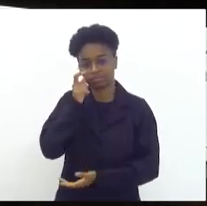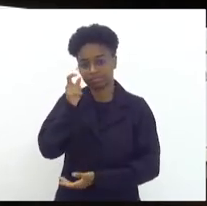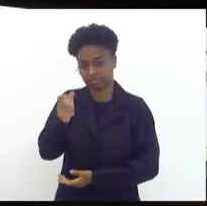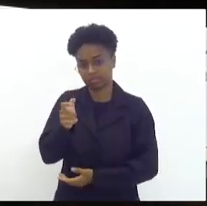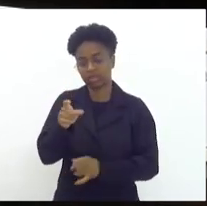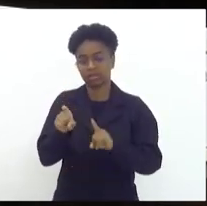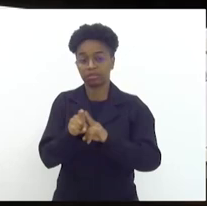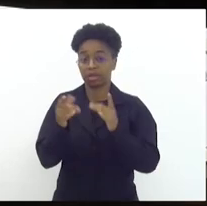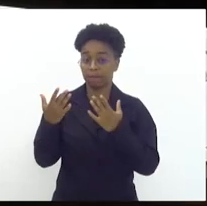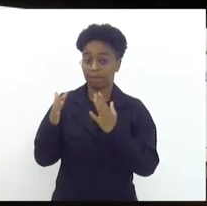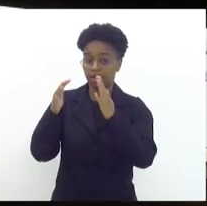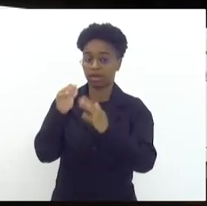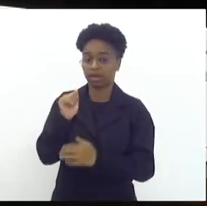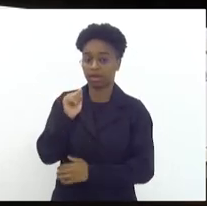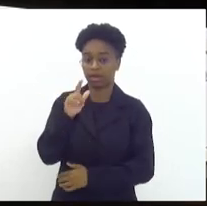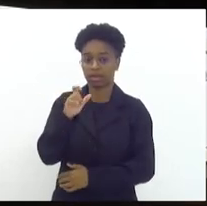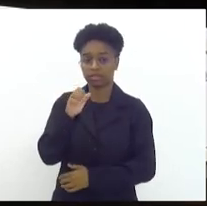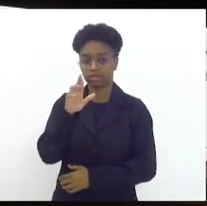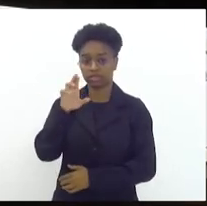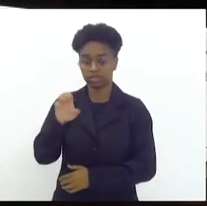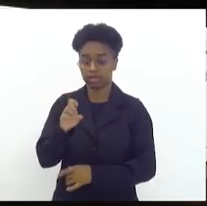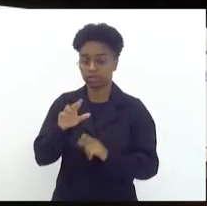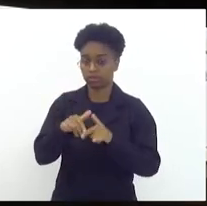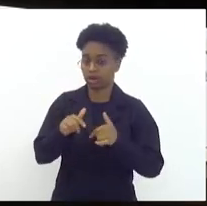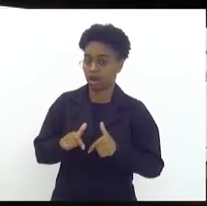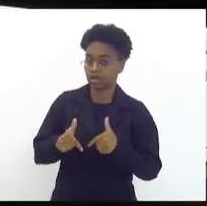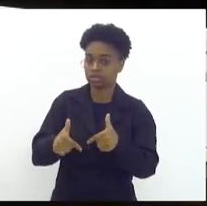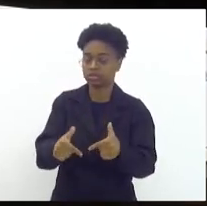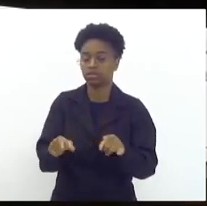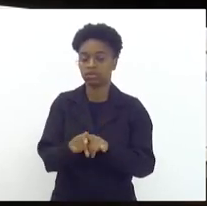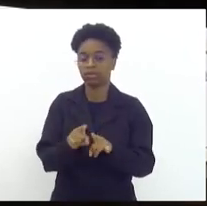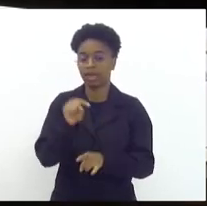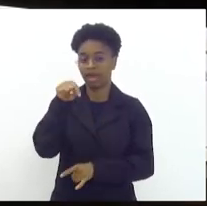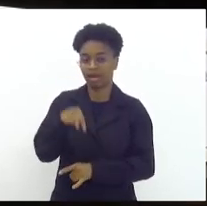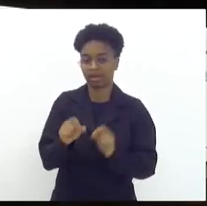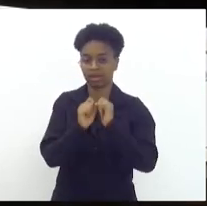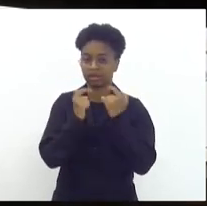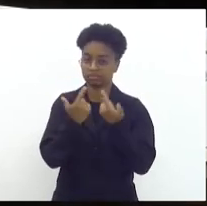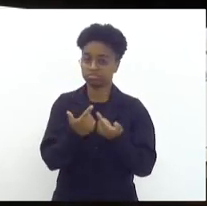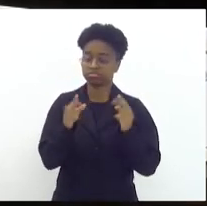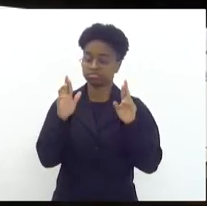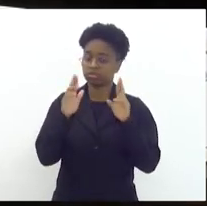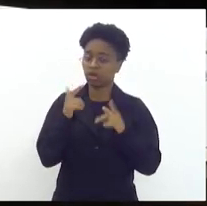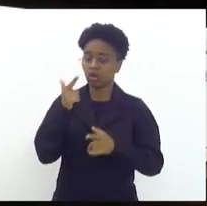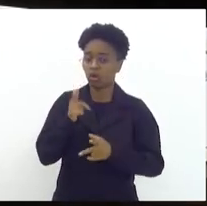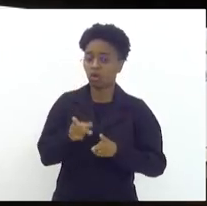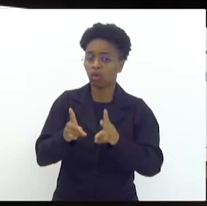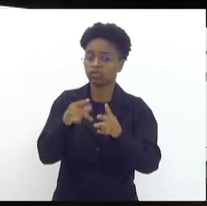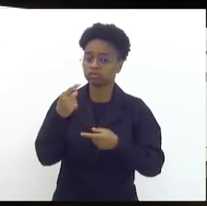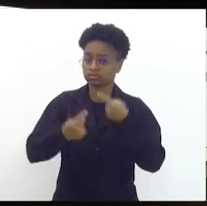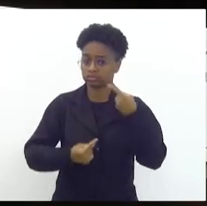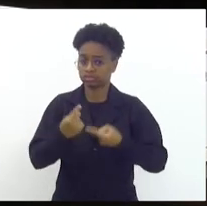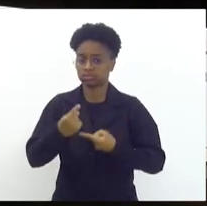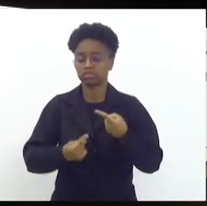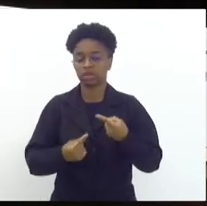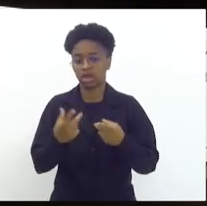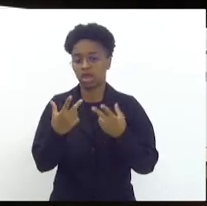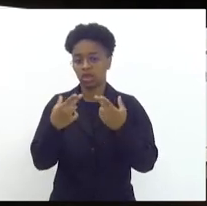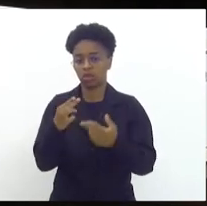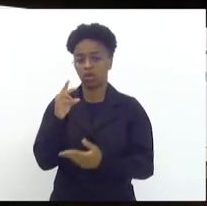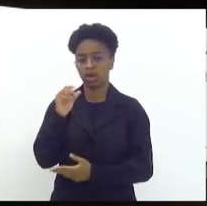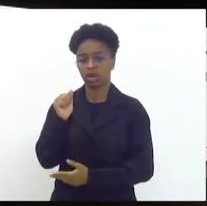e parabenizar Alexandre pela iniciativa e que essa casa ainda faça muitos outros debates que nem o deputado né